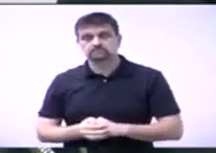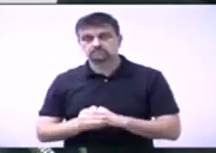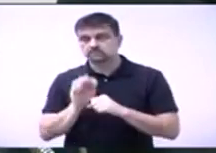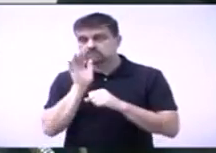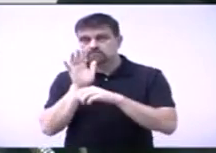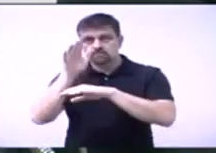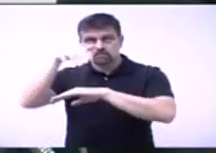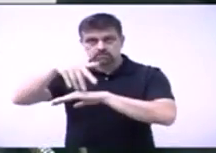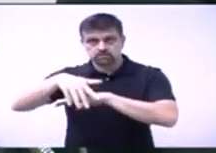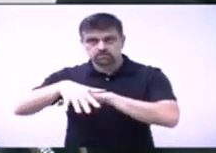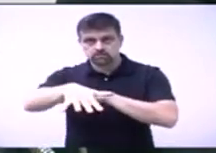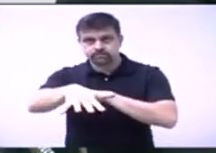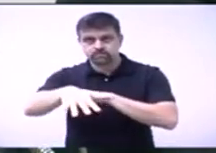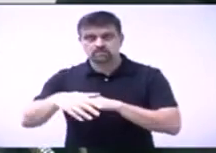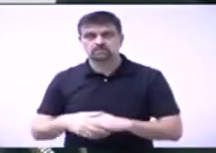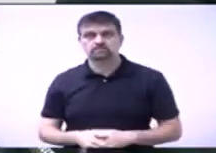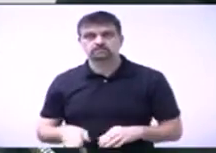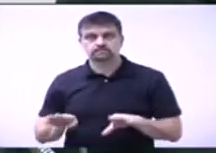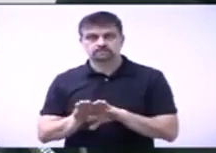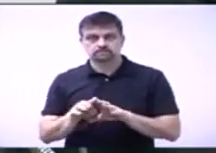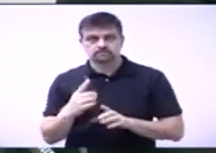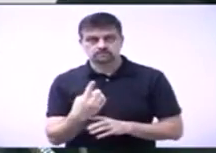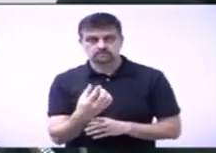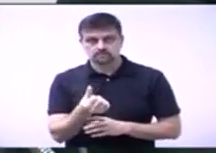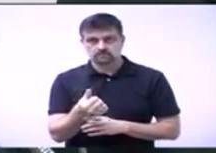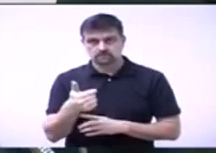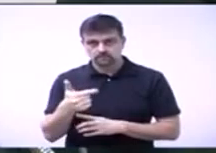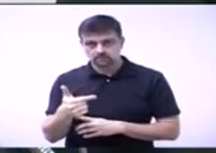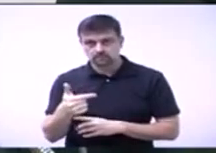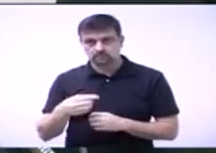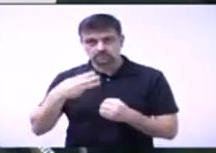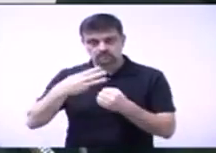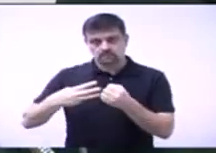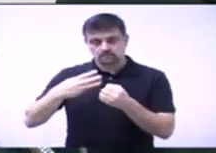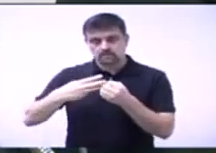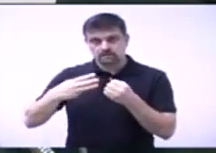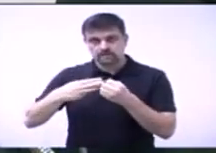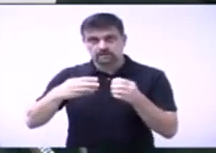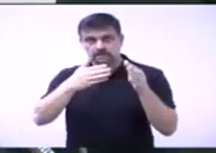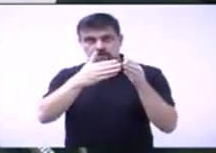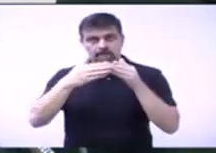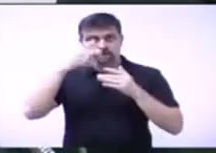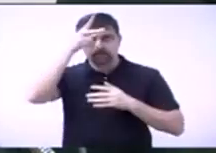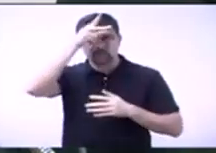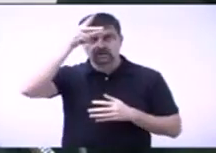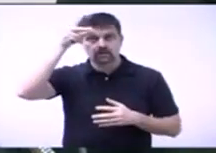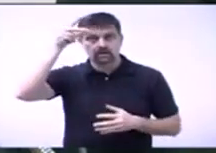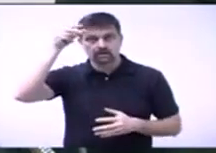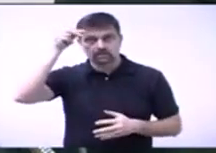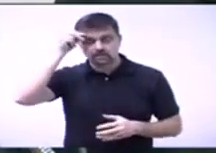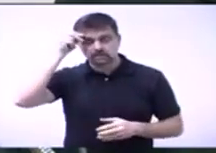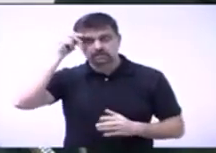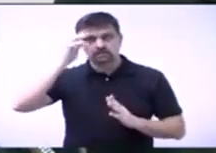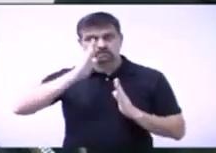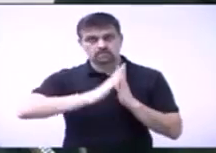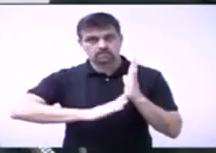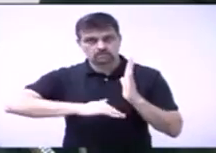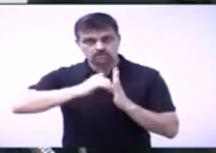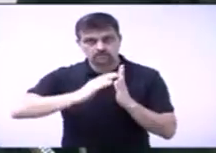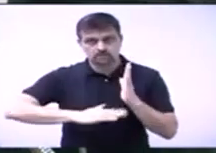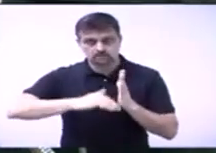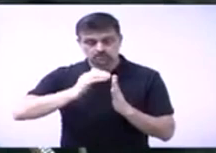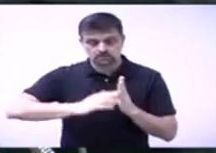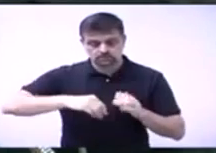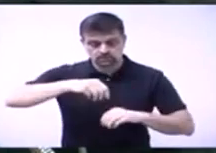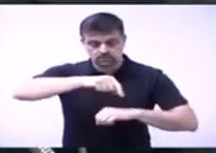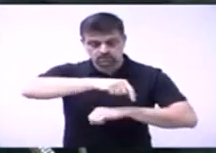Represa. 162, do vereador Marquinho da Bola, solicita ao executivo pintura de faixa